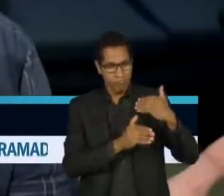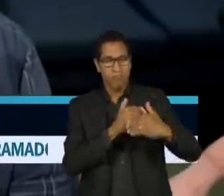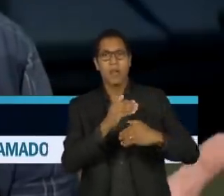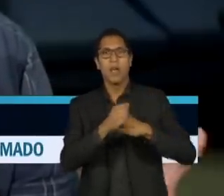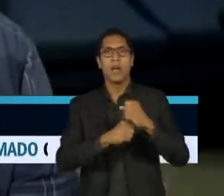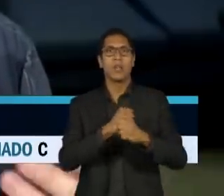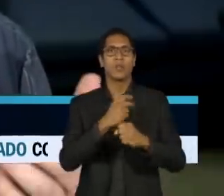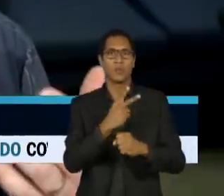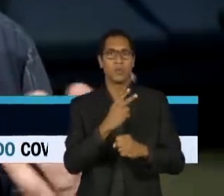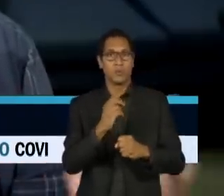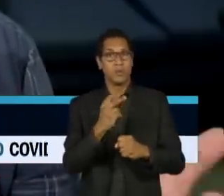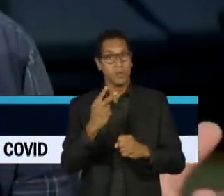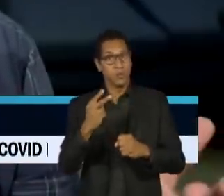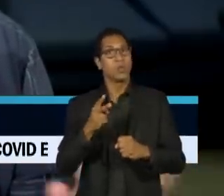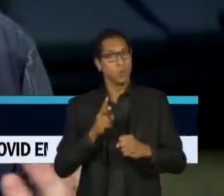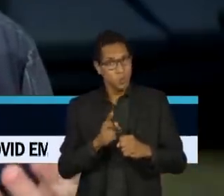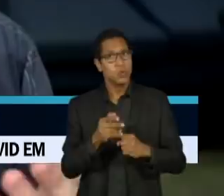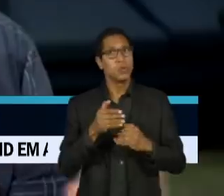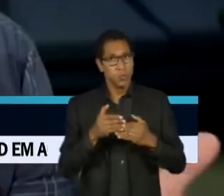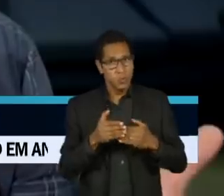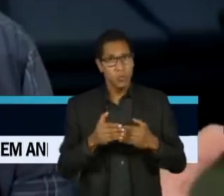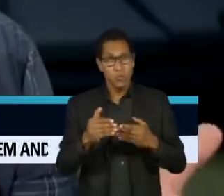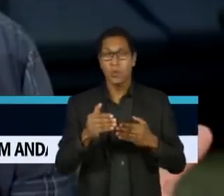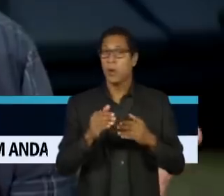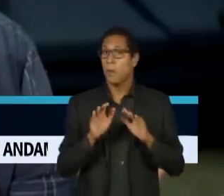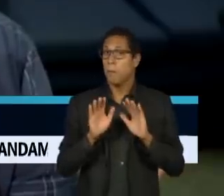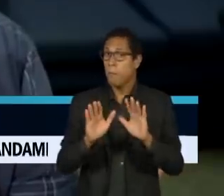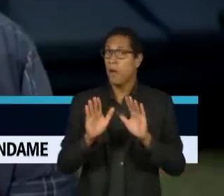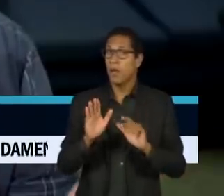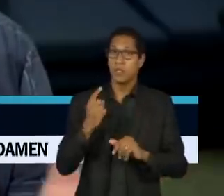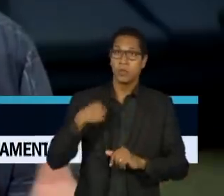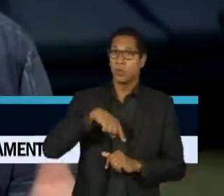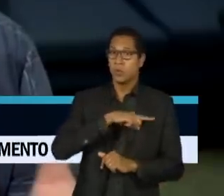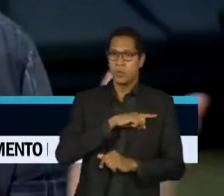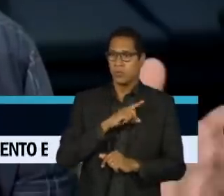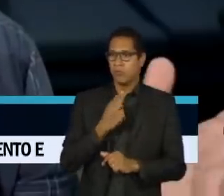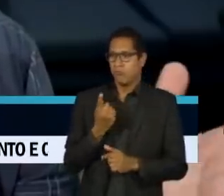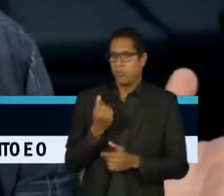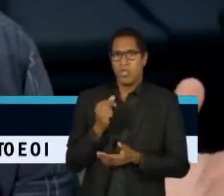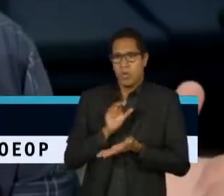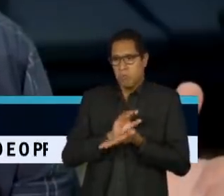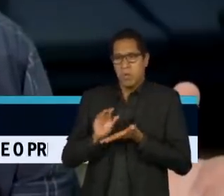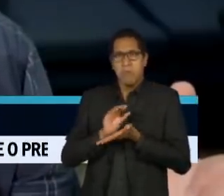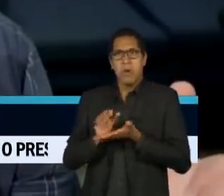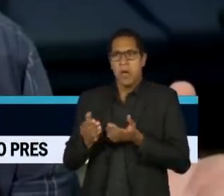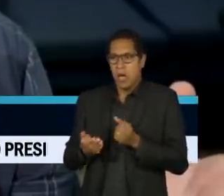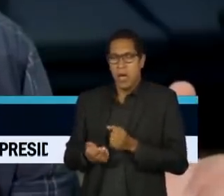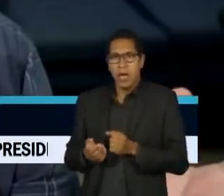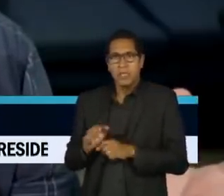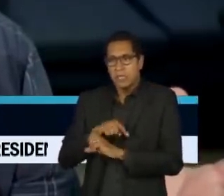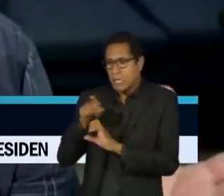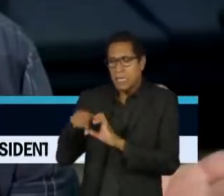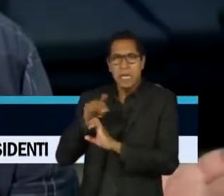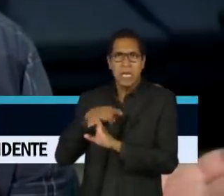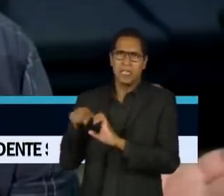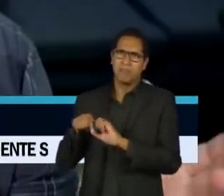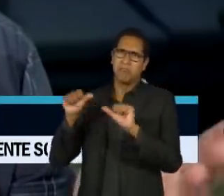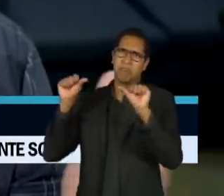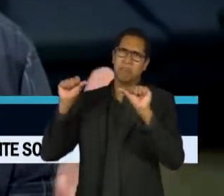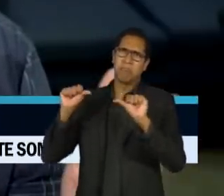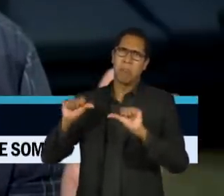mas ela continua. Nós estamos no pior investimento na ciência dos últimos 10 anos no Brasil, se não